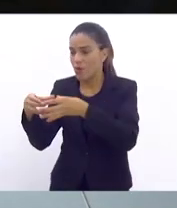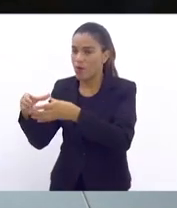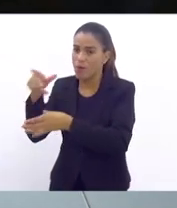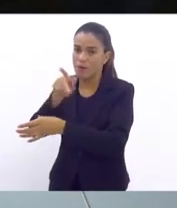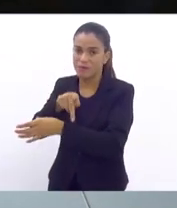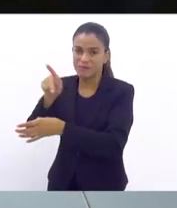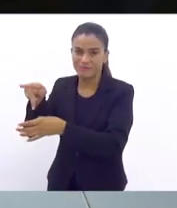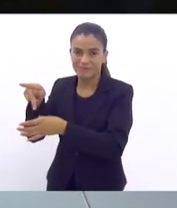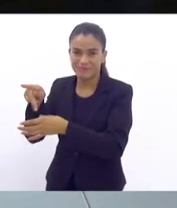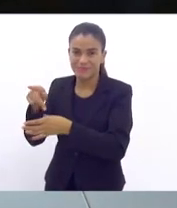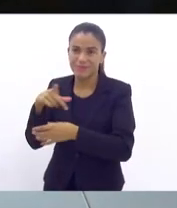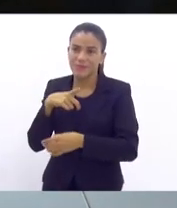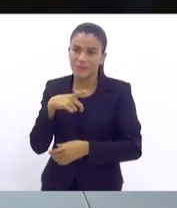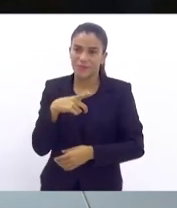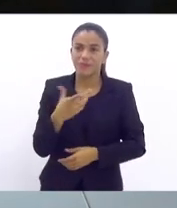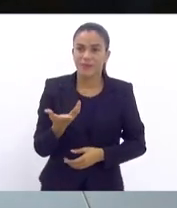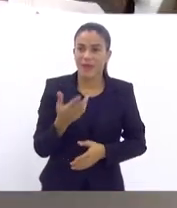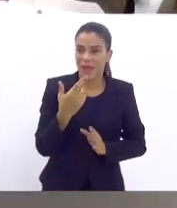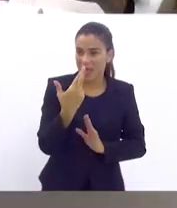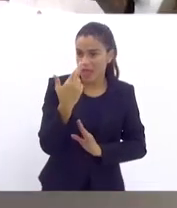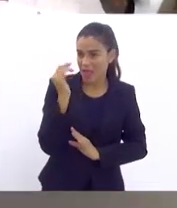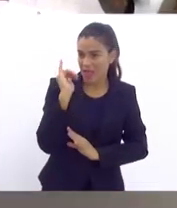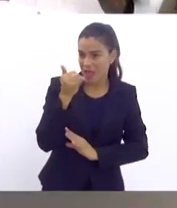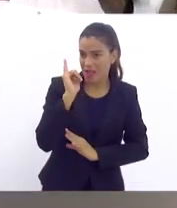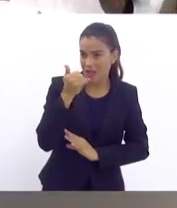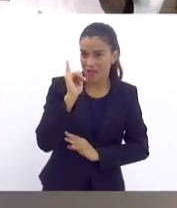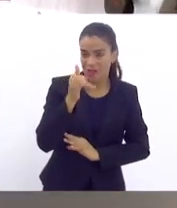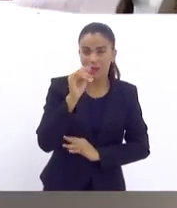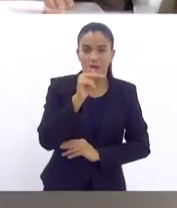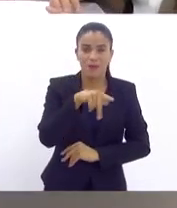docente projeto de relatoria deputada Verônica